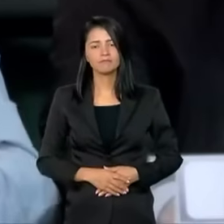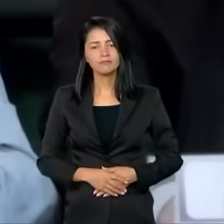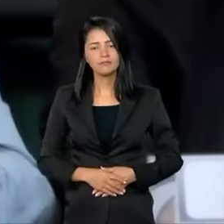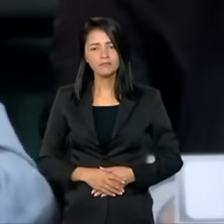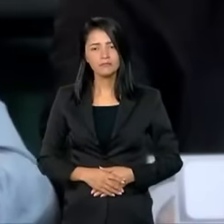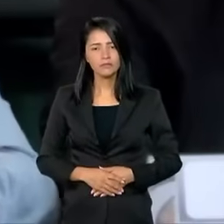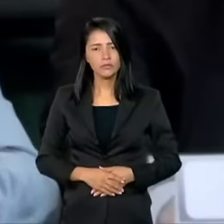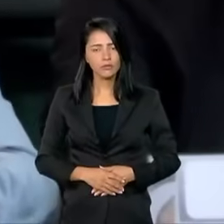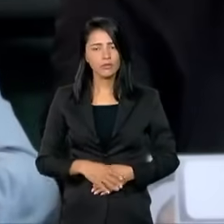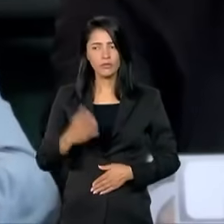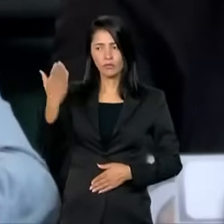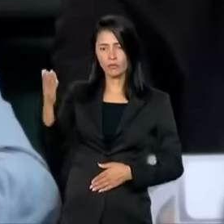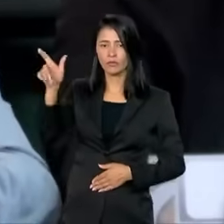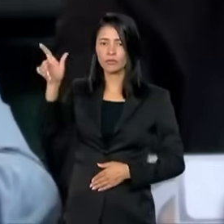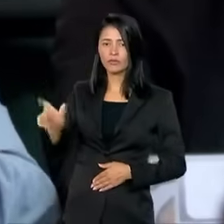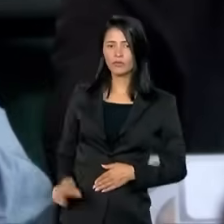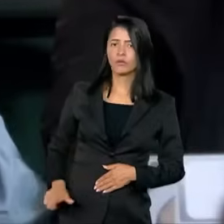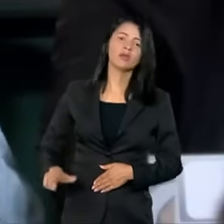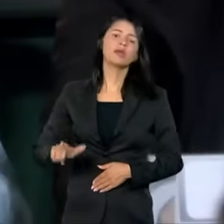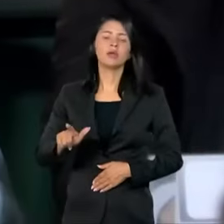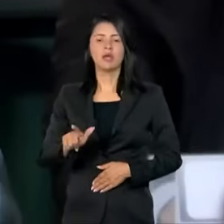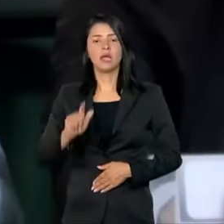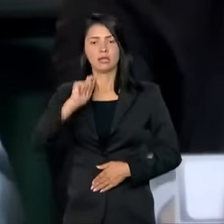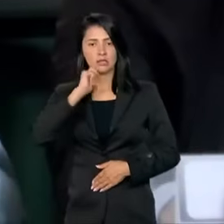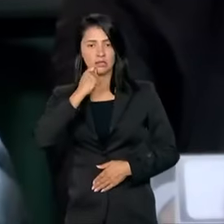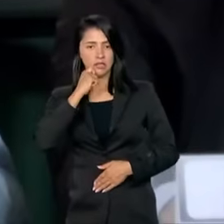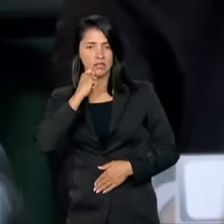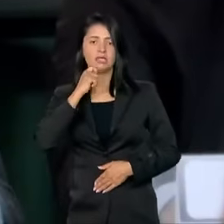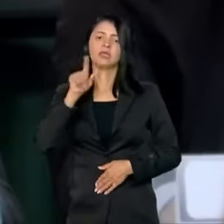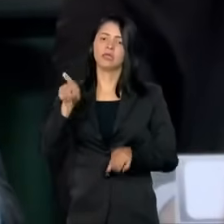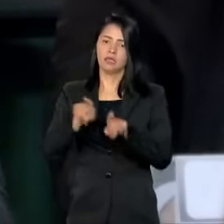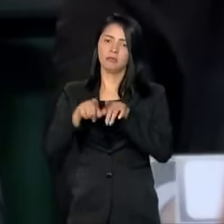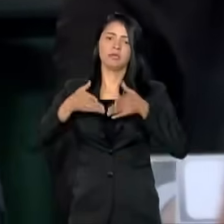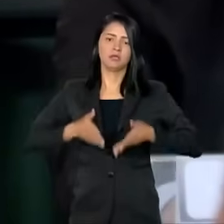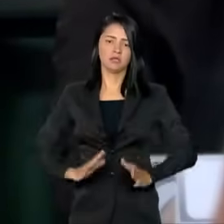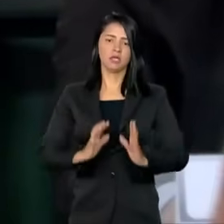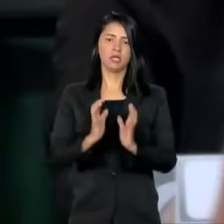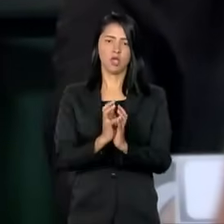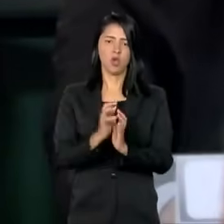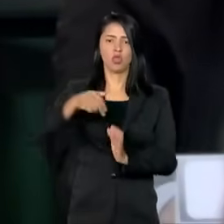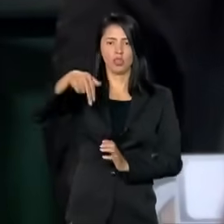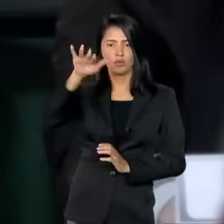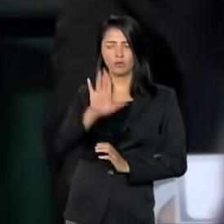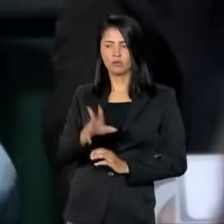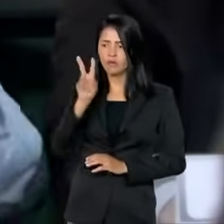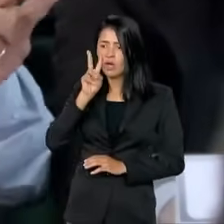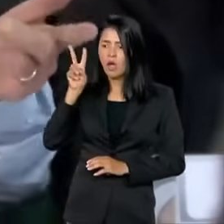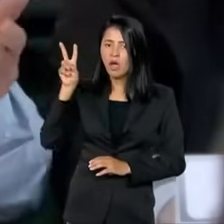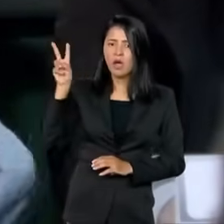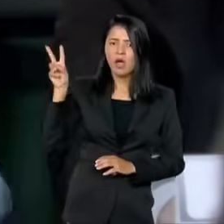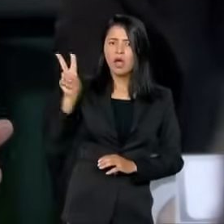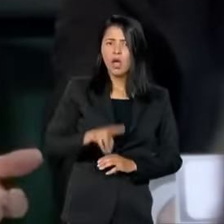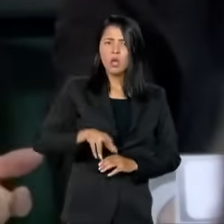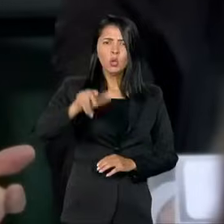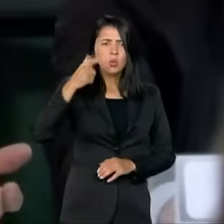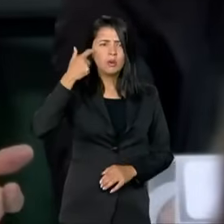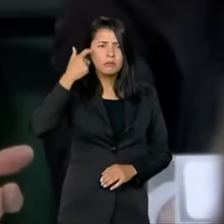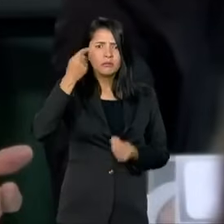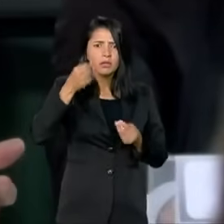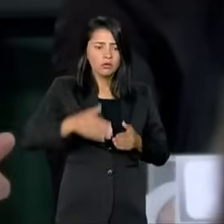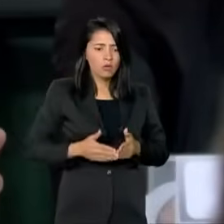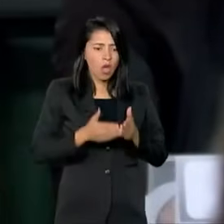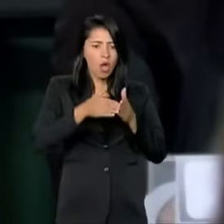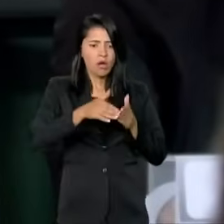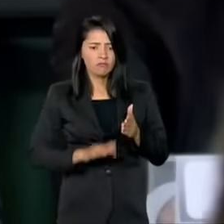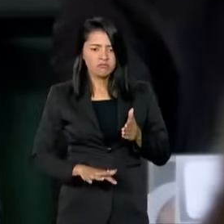O nosso companheiro Silvio Costa, que também é pernambucano, nordestino, nunca pensou ver um porto inundado, ele viu um porto inundado